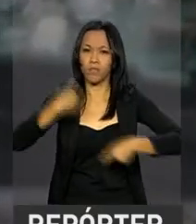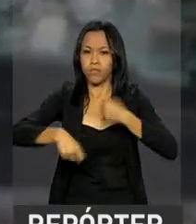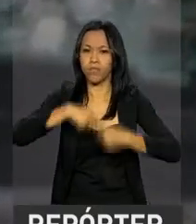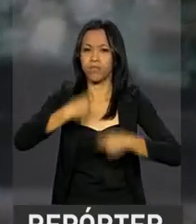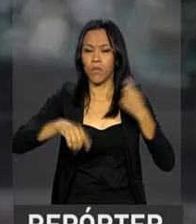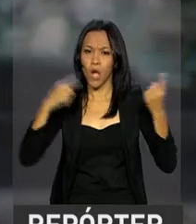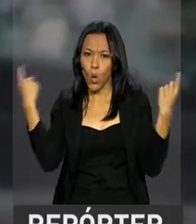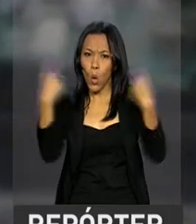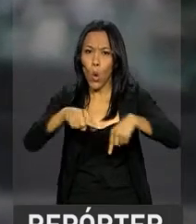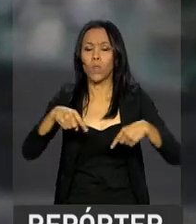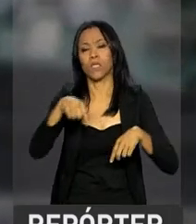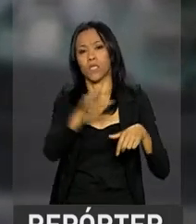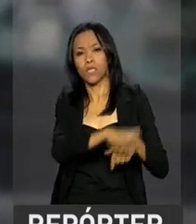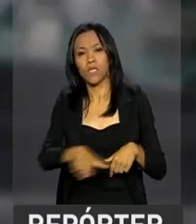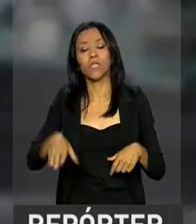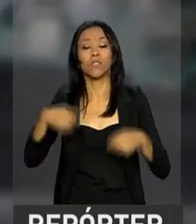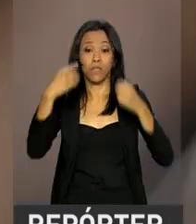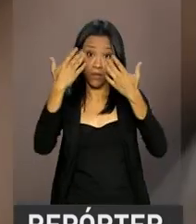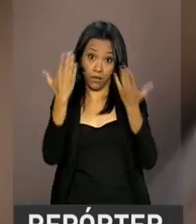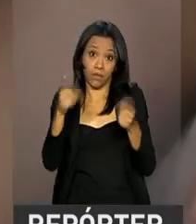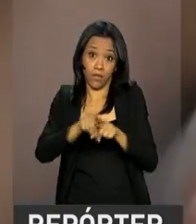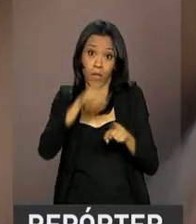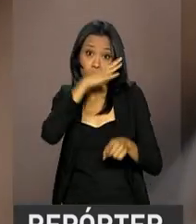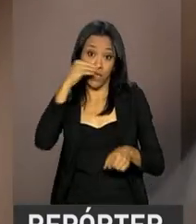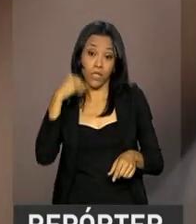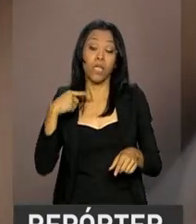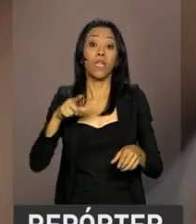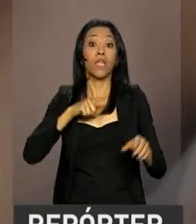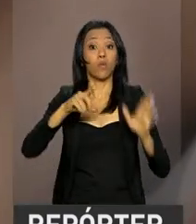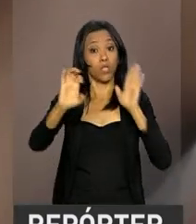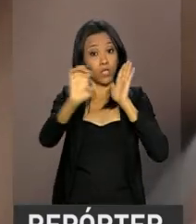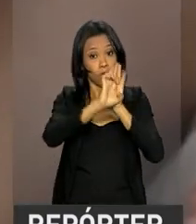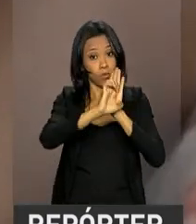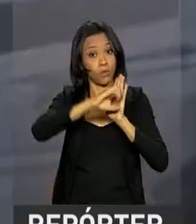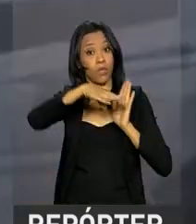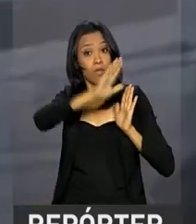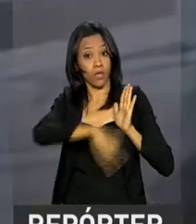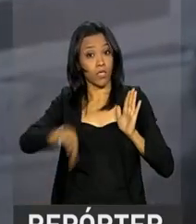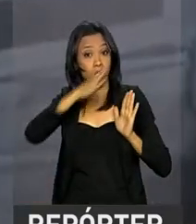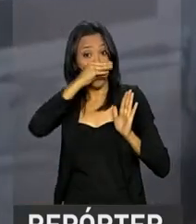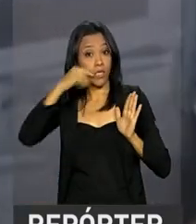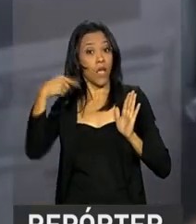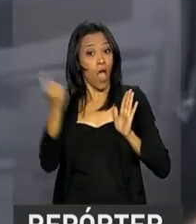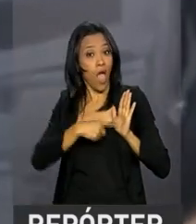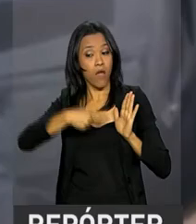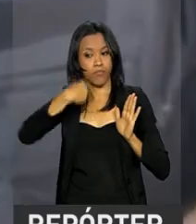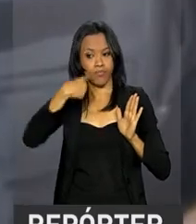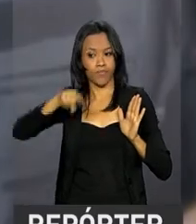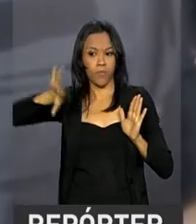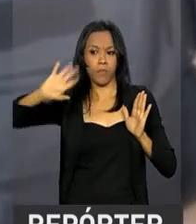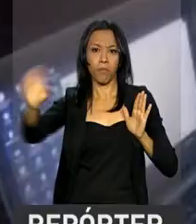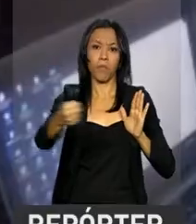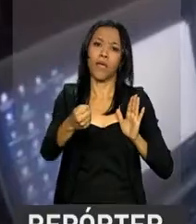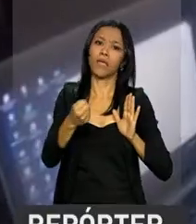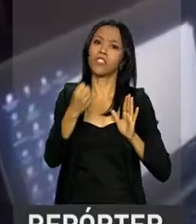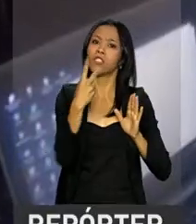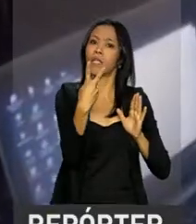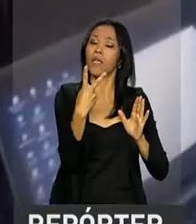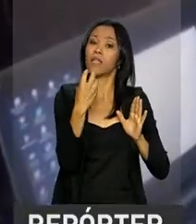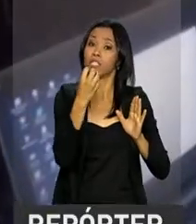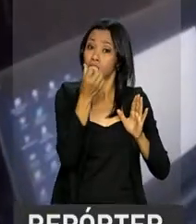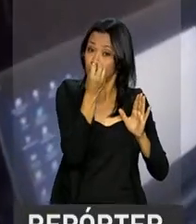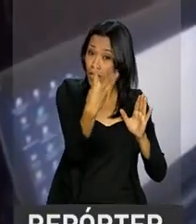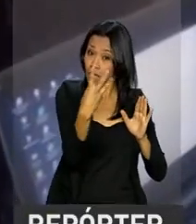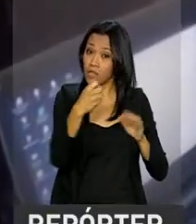crianças e adolescentes o estatuto da criança e do adolescente determina reclusão de três a seis anos para quem